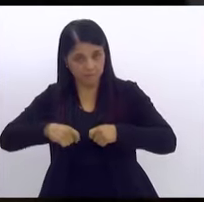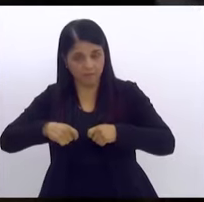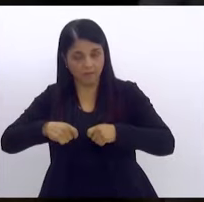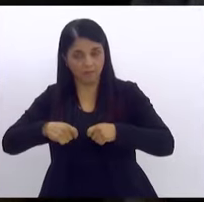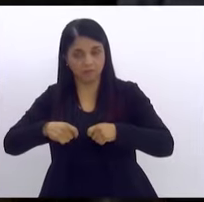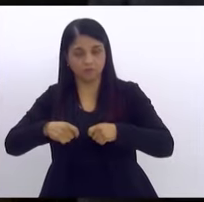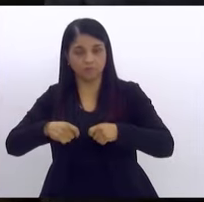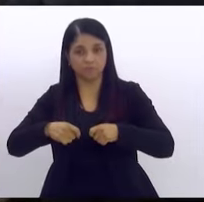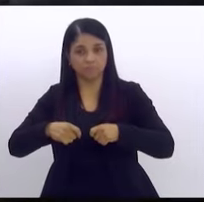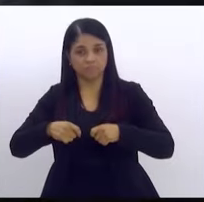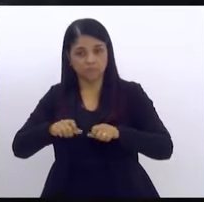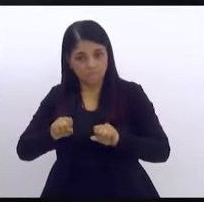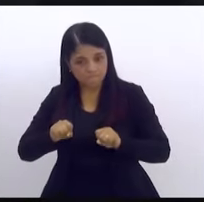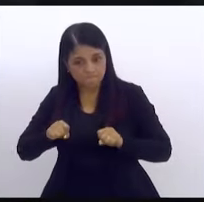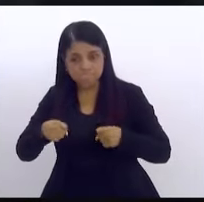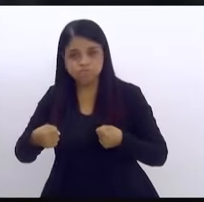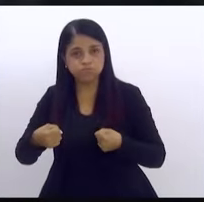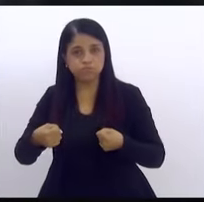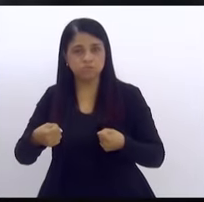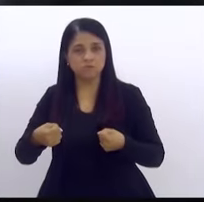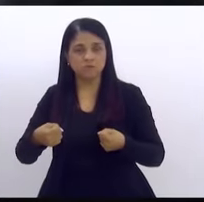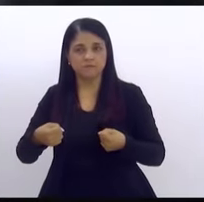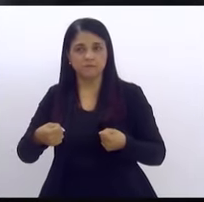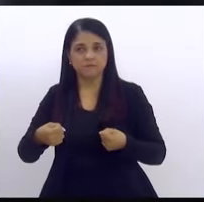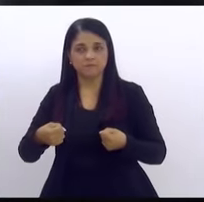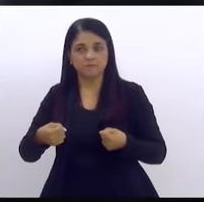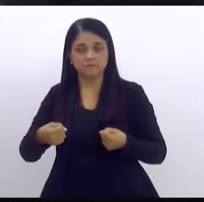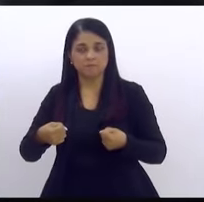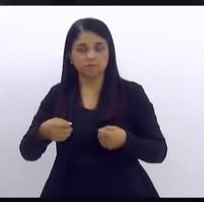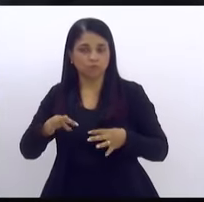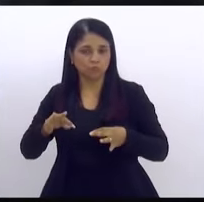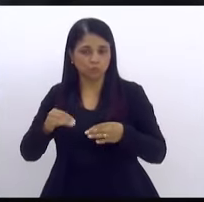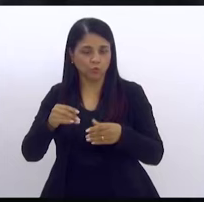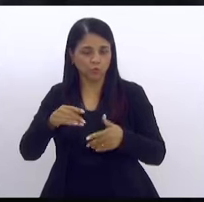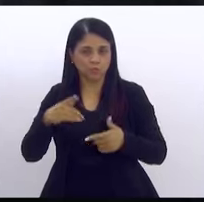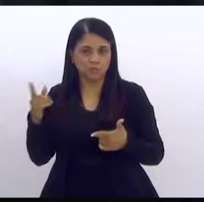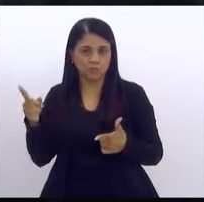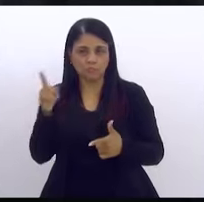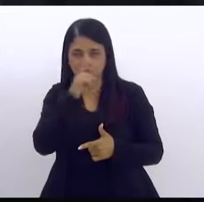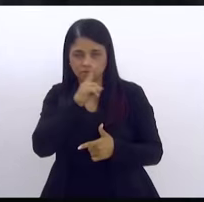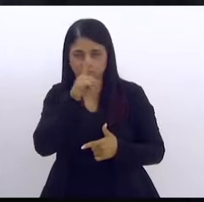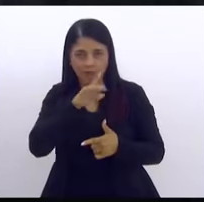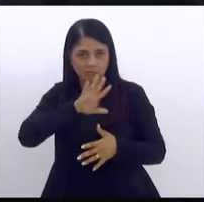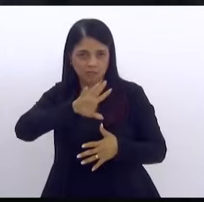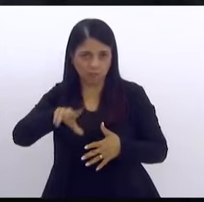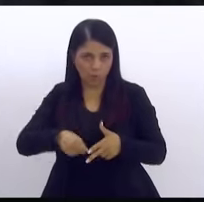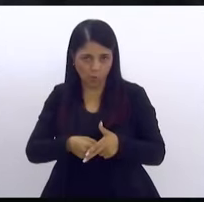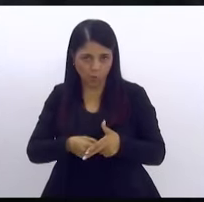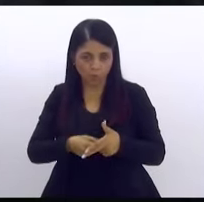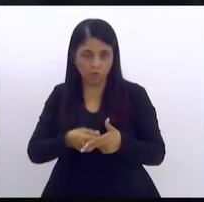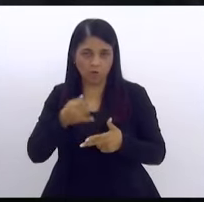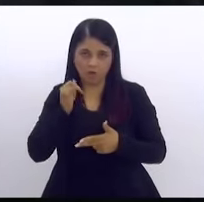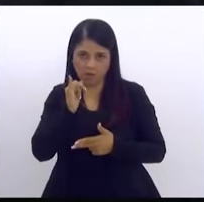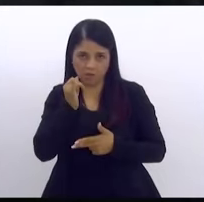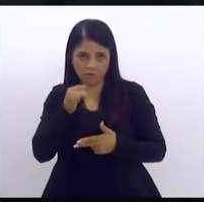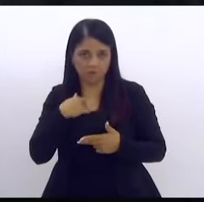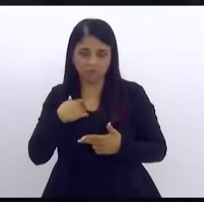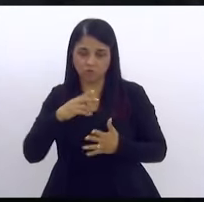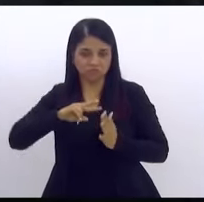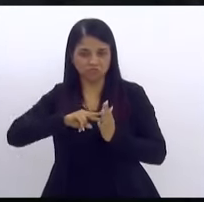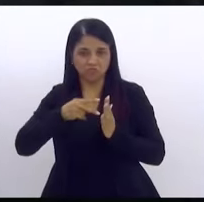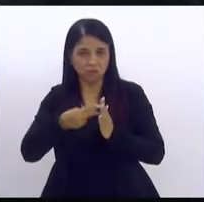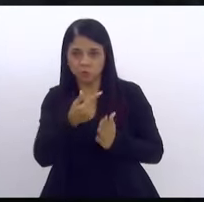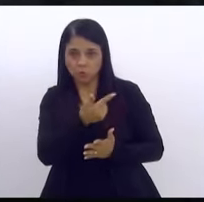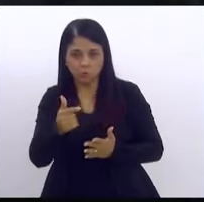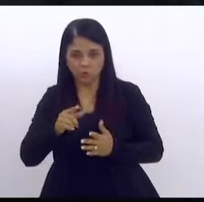indignar com toda essa excrescência que foi relatada aqui agora, não fará mais nenhum sentido